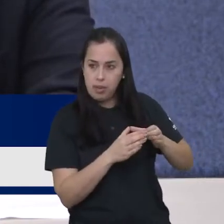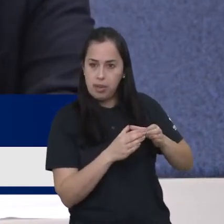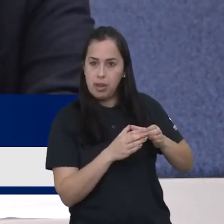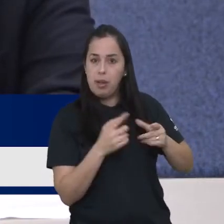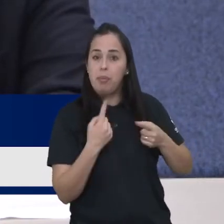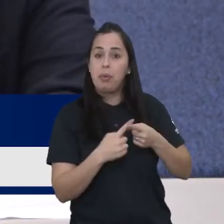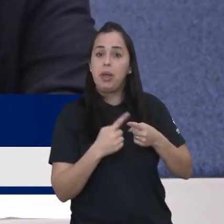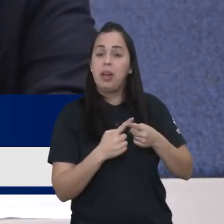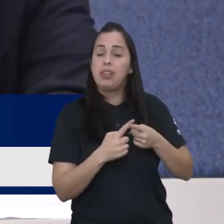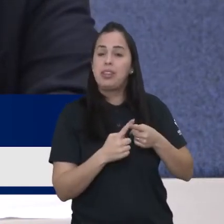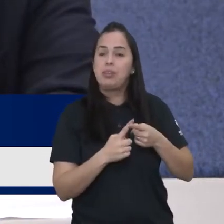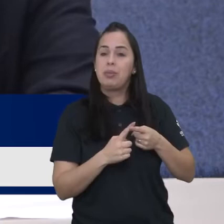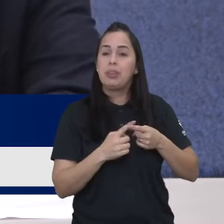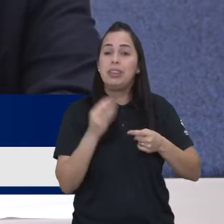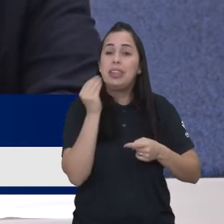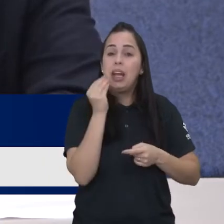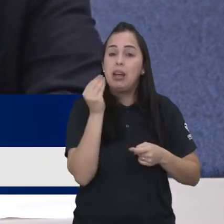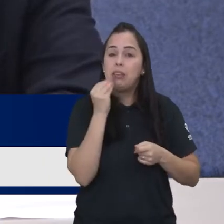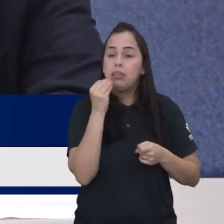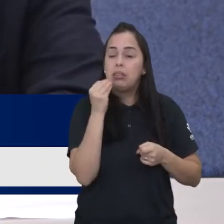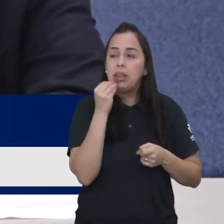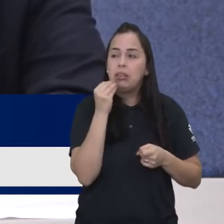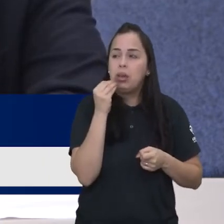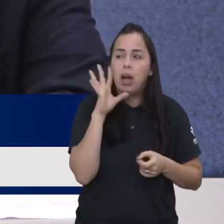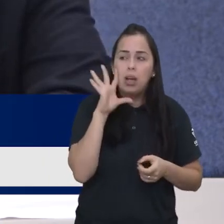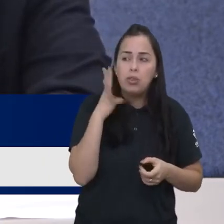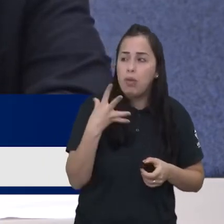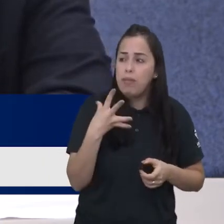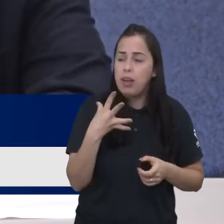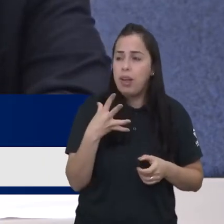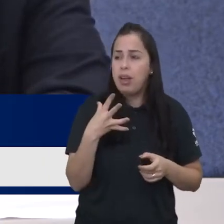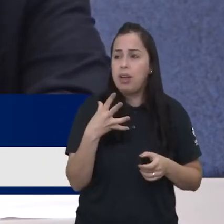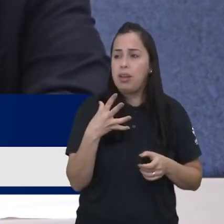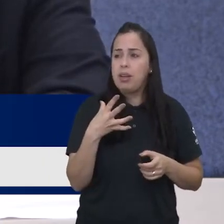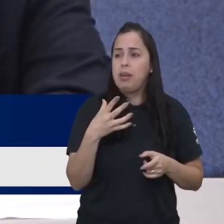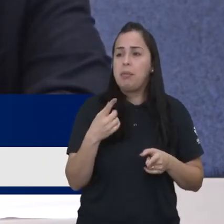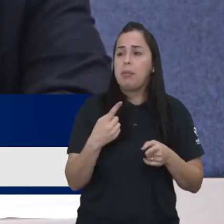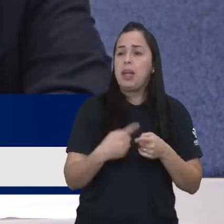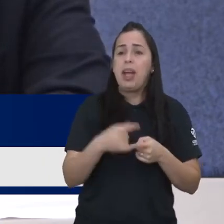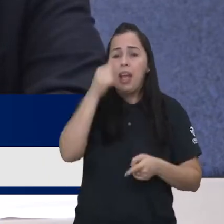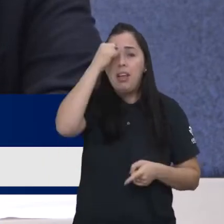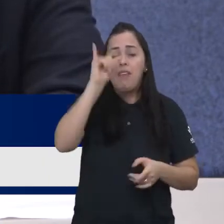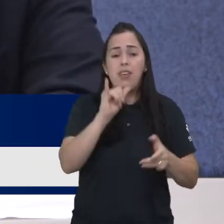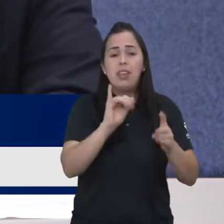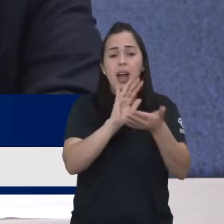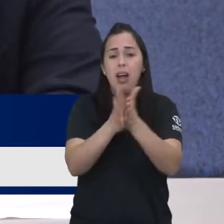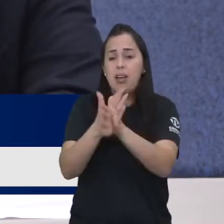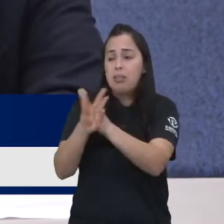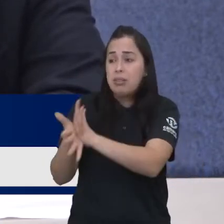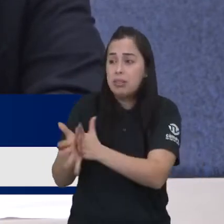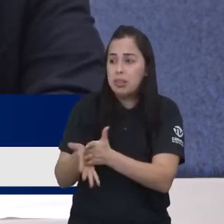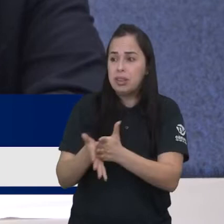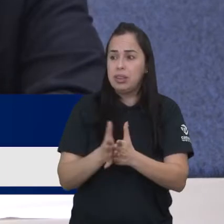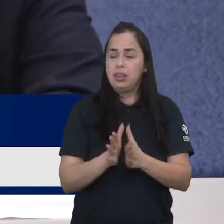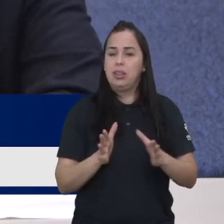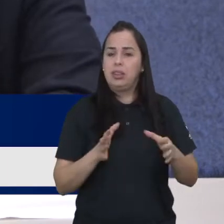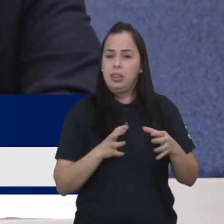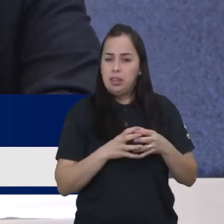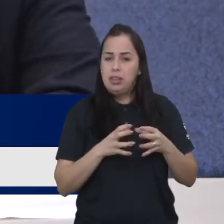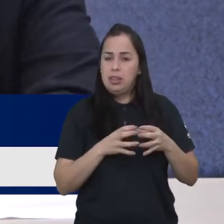afinal, nós estamos aqui reunidos para buscar saídas para que essas coisas não ocorram, que é a medida extrema